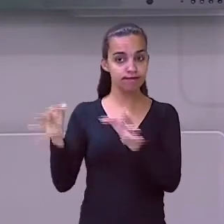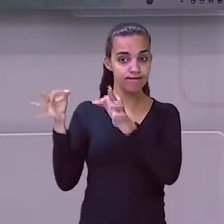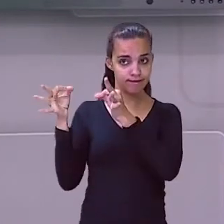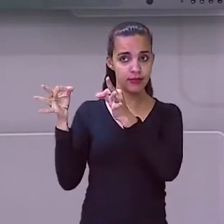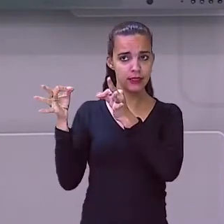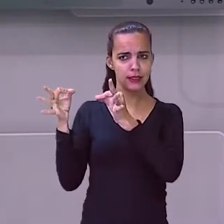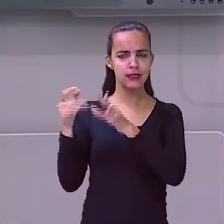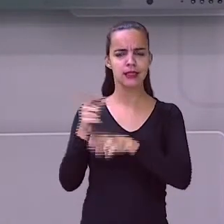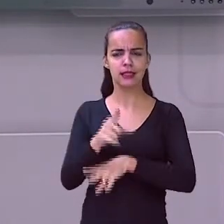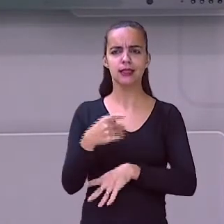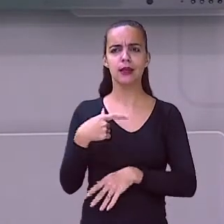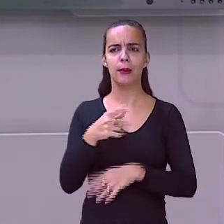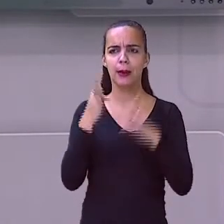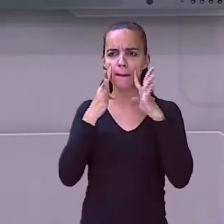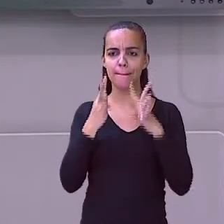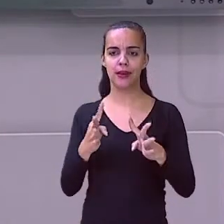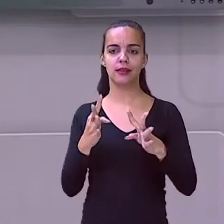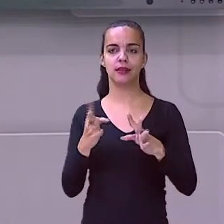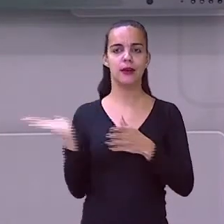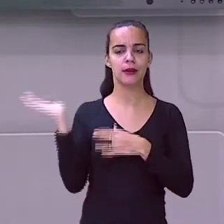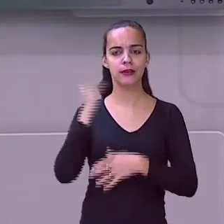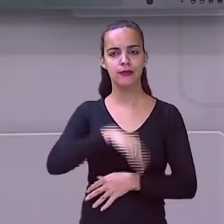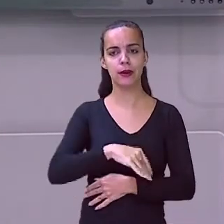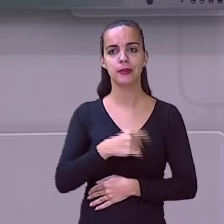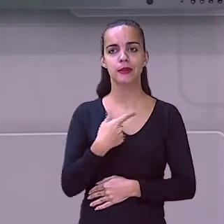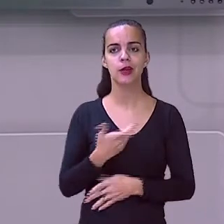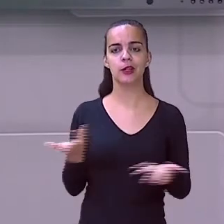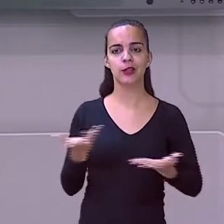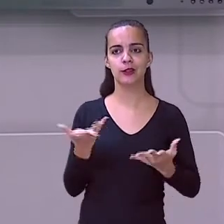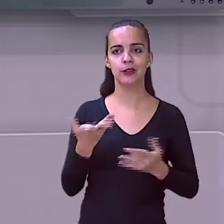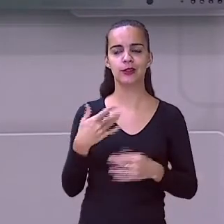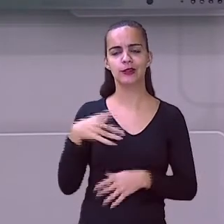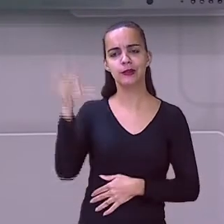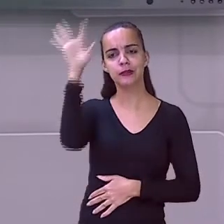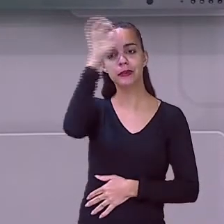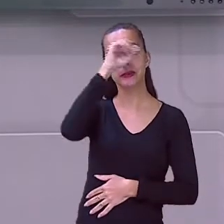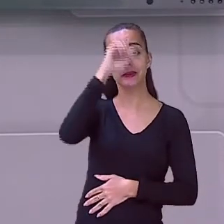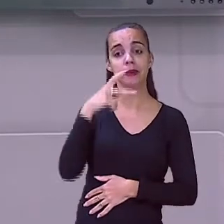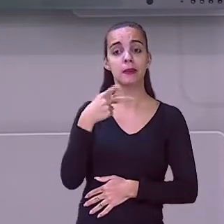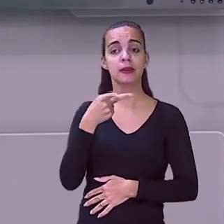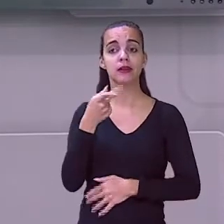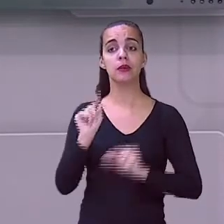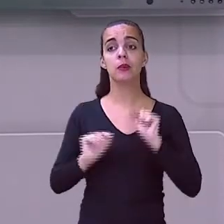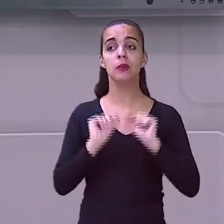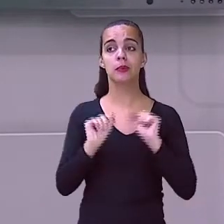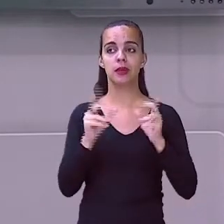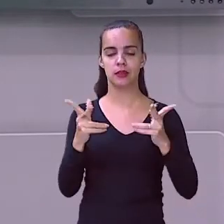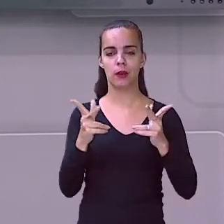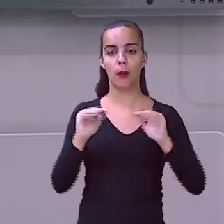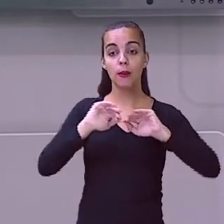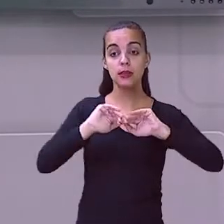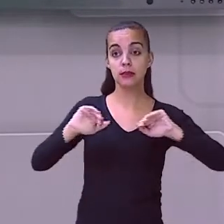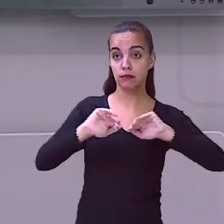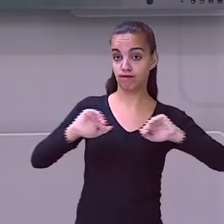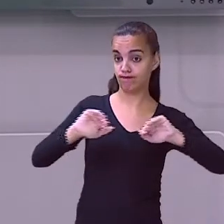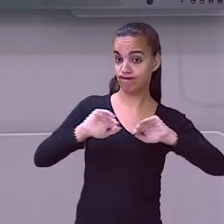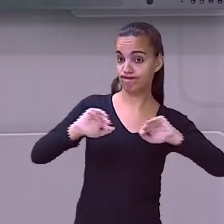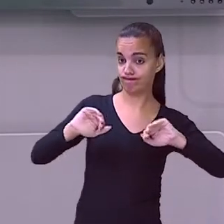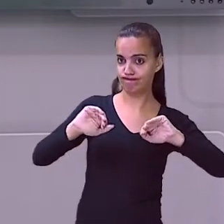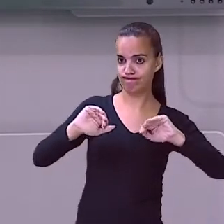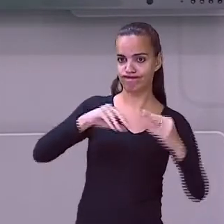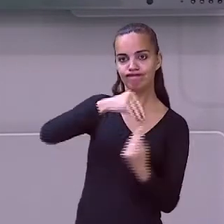bem atento e venha comigo. Hoje nós falaremos sobre separação